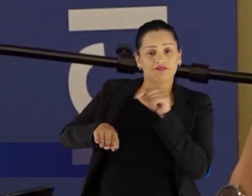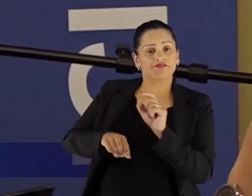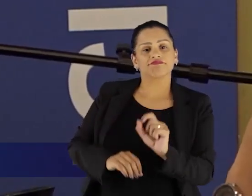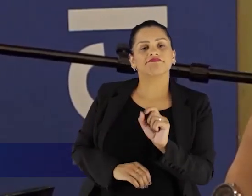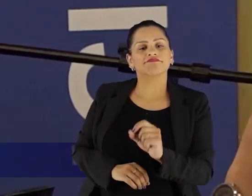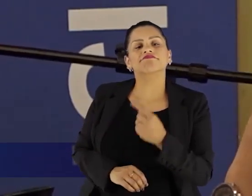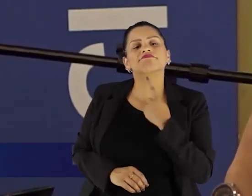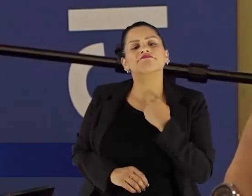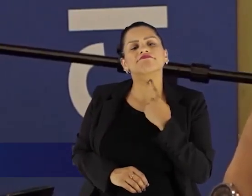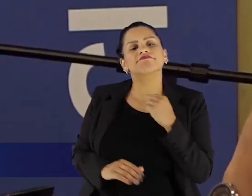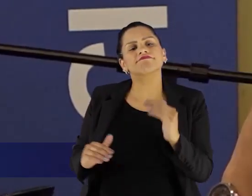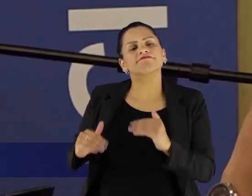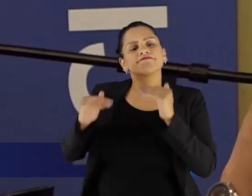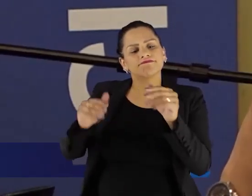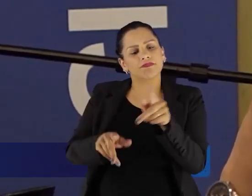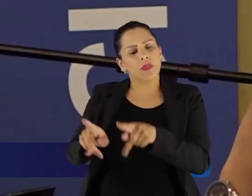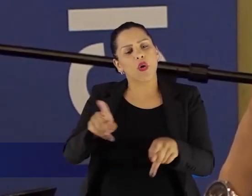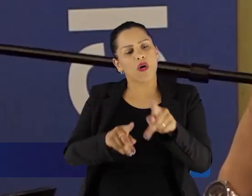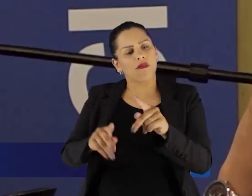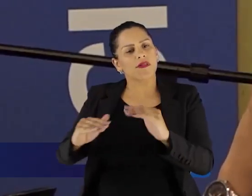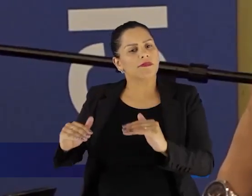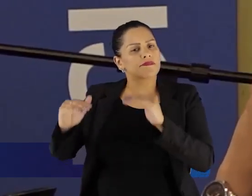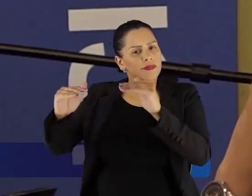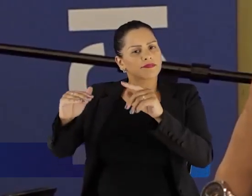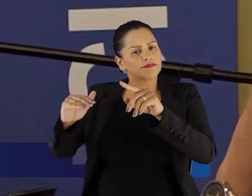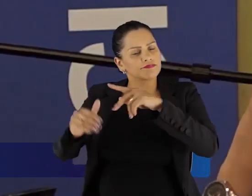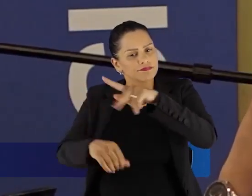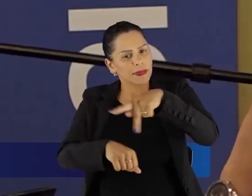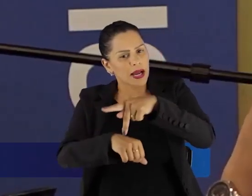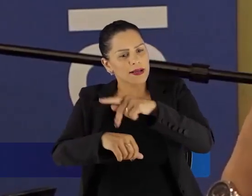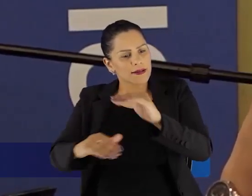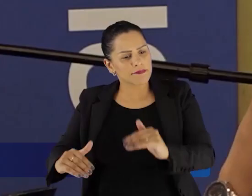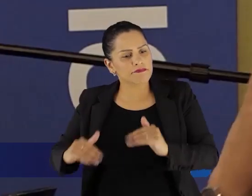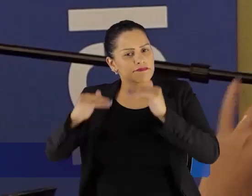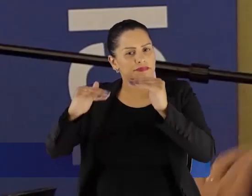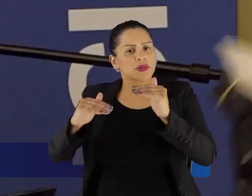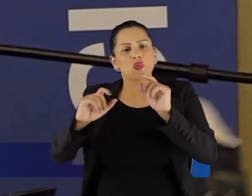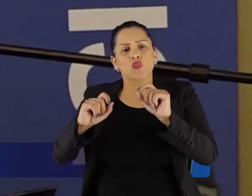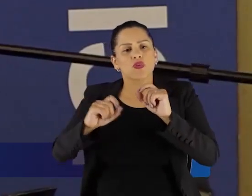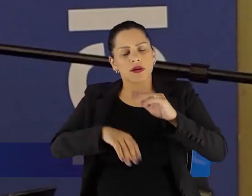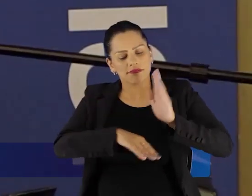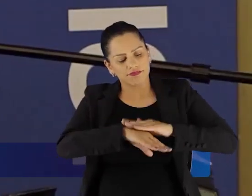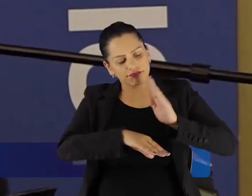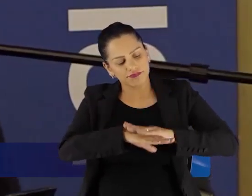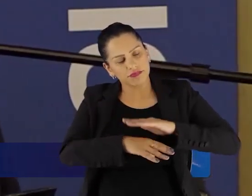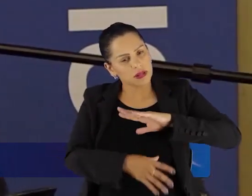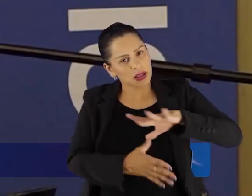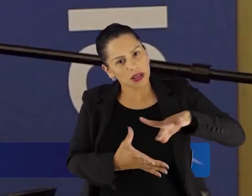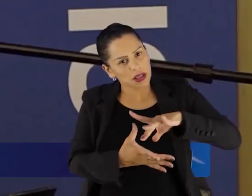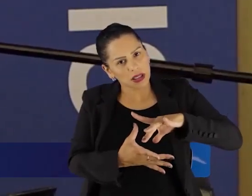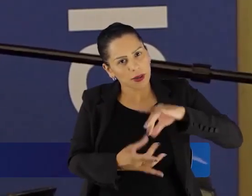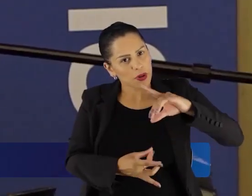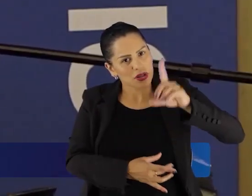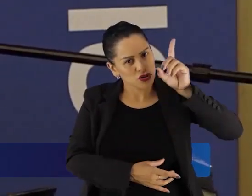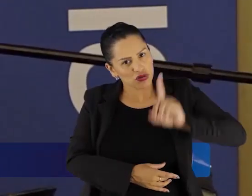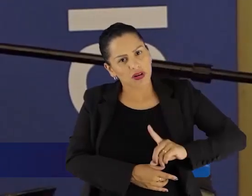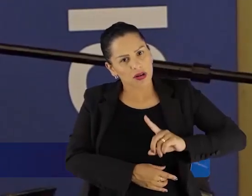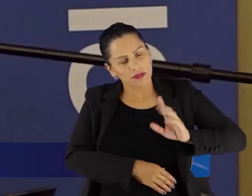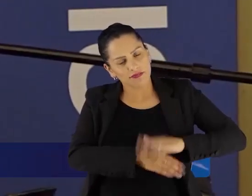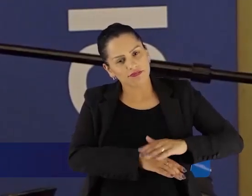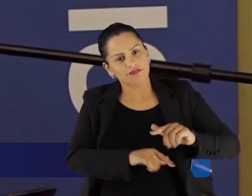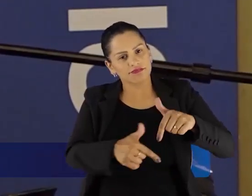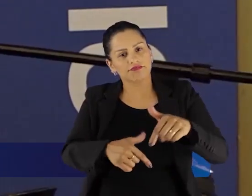a vontade soberana do povo e da Nação pela construção de um estado democrático o jeito